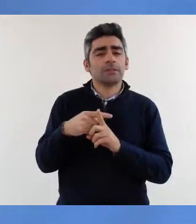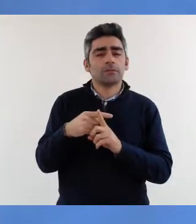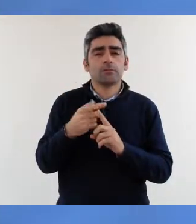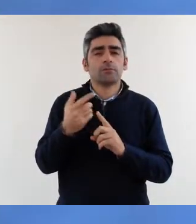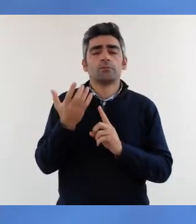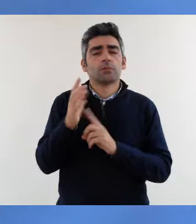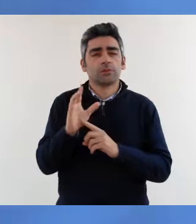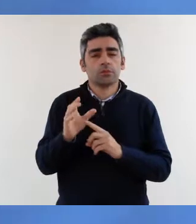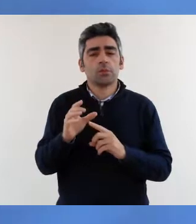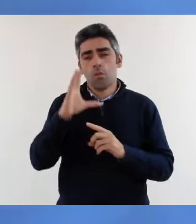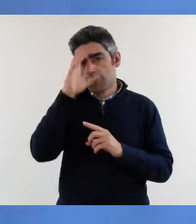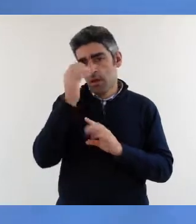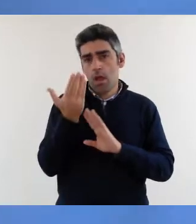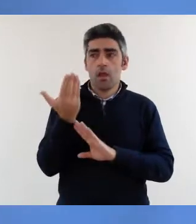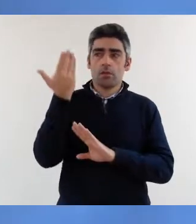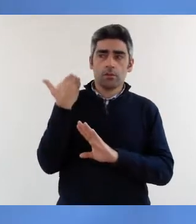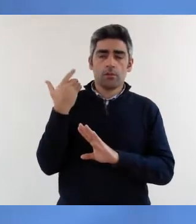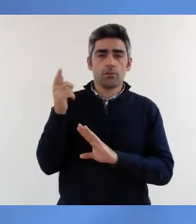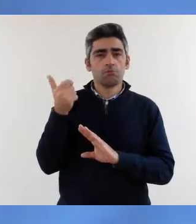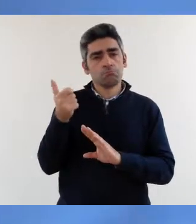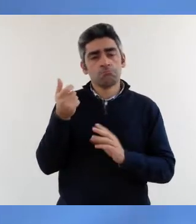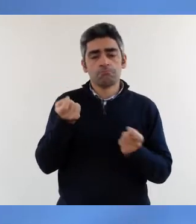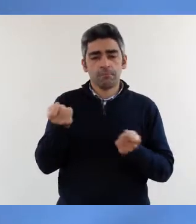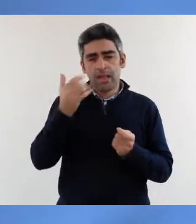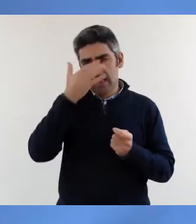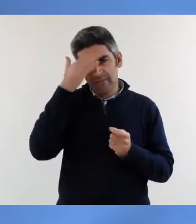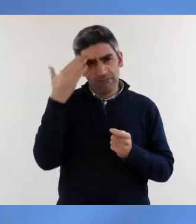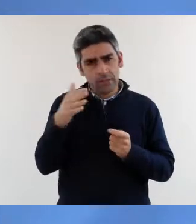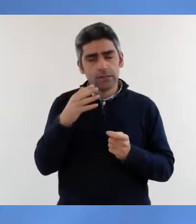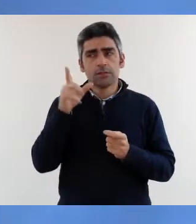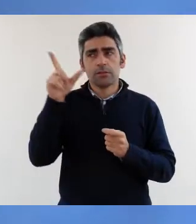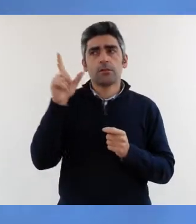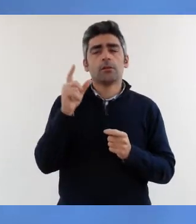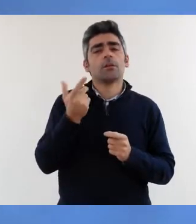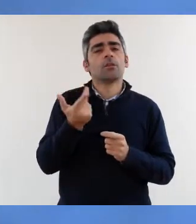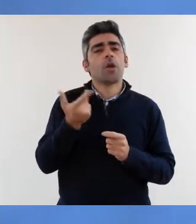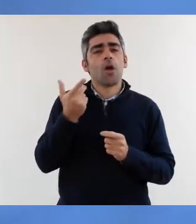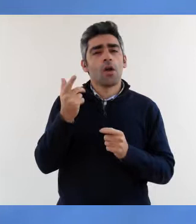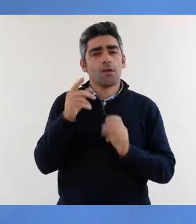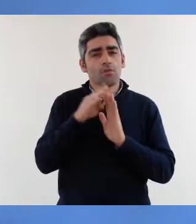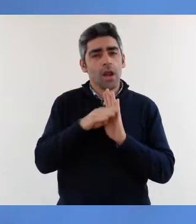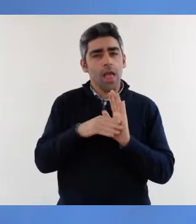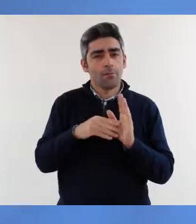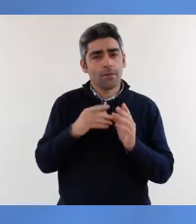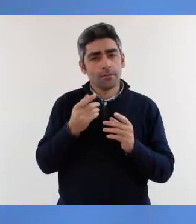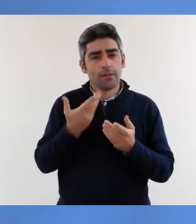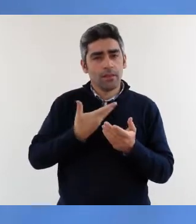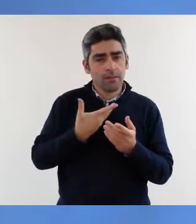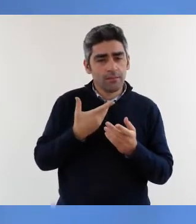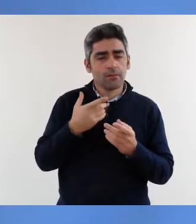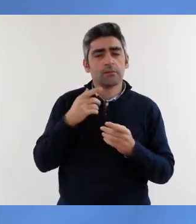favoráveis o facto do o governo anterior ter sabido levar por diante um muito difícil programa de